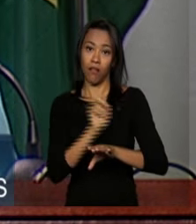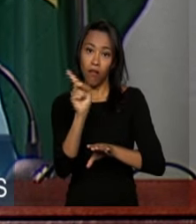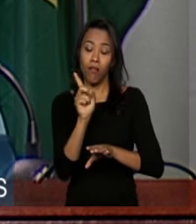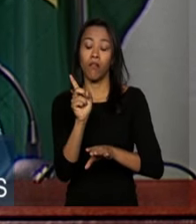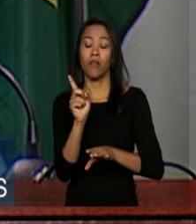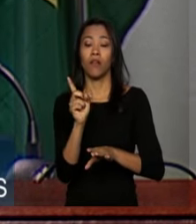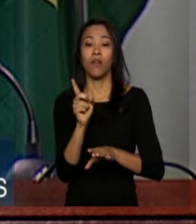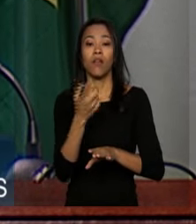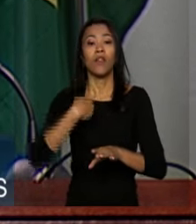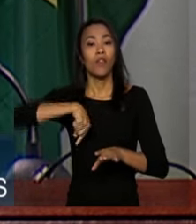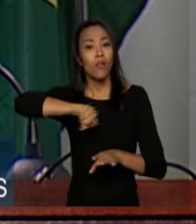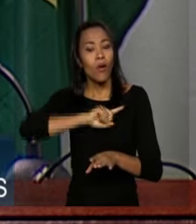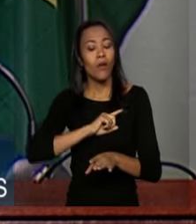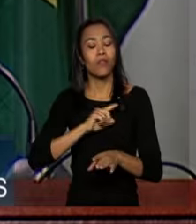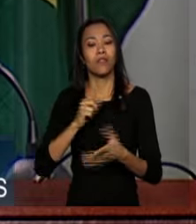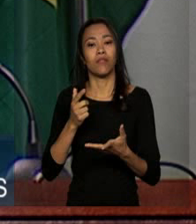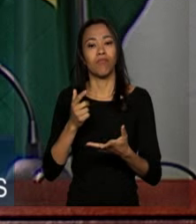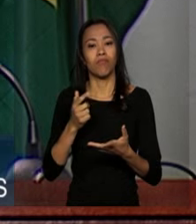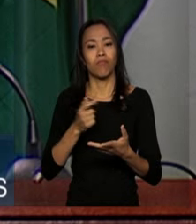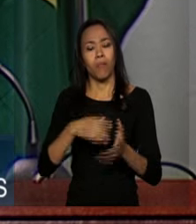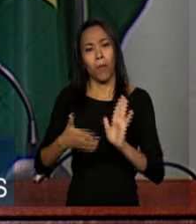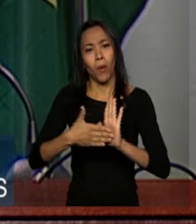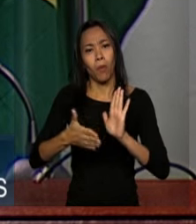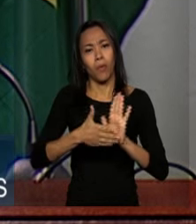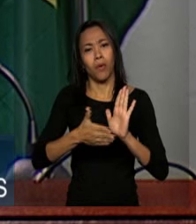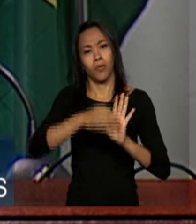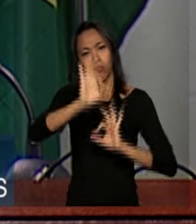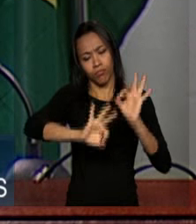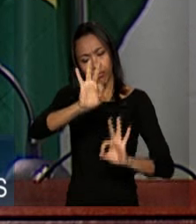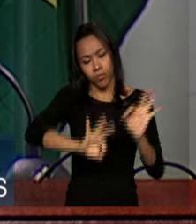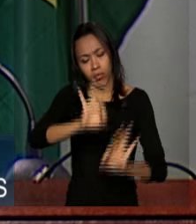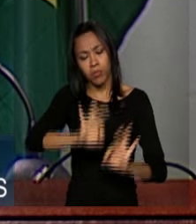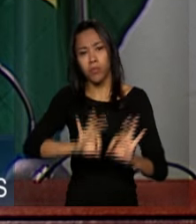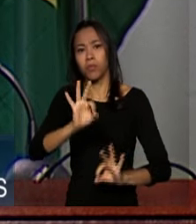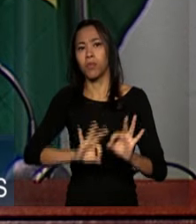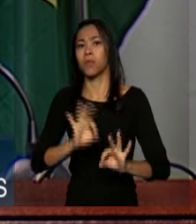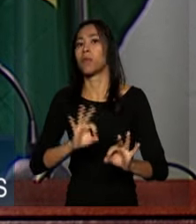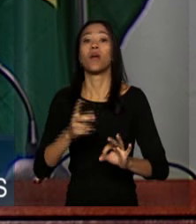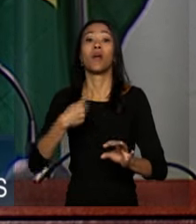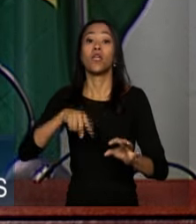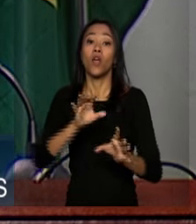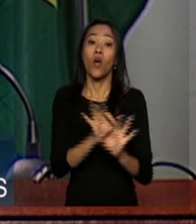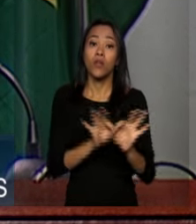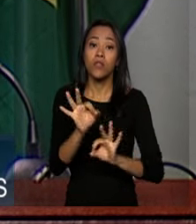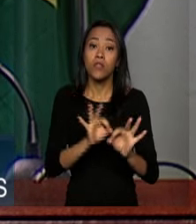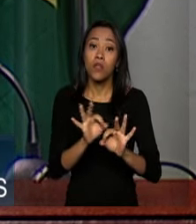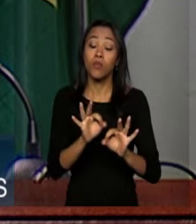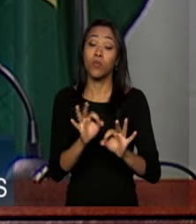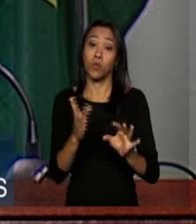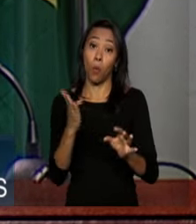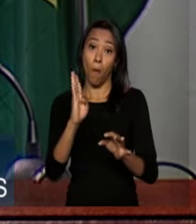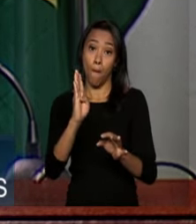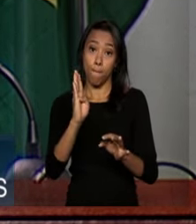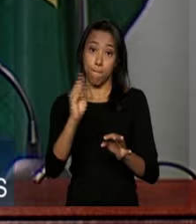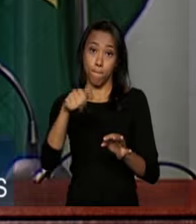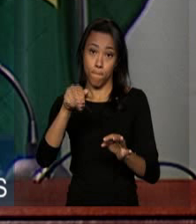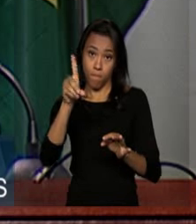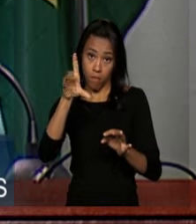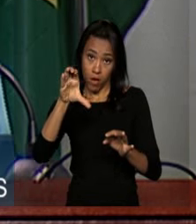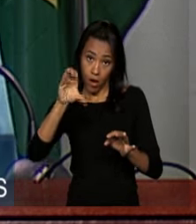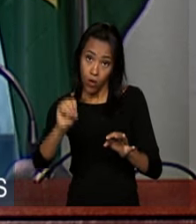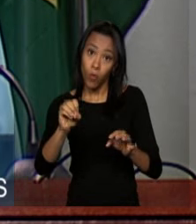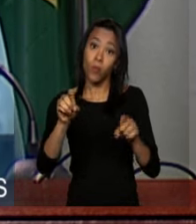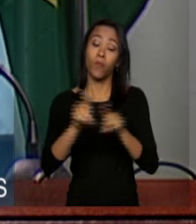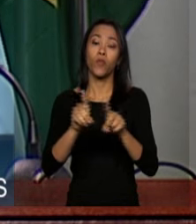demos configuração ao novo Banco de Desenvolvimento dos BRICS e ao Acordo Contingente